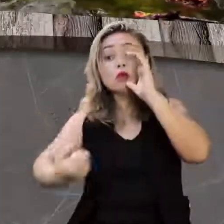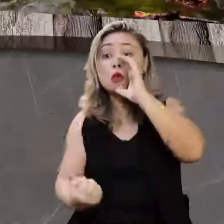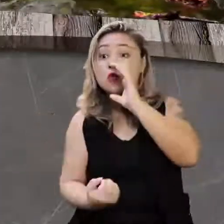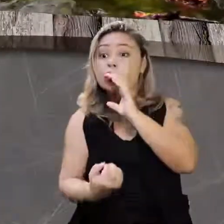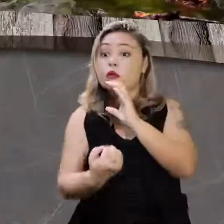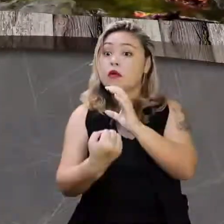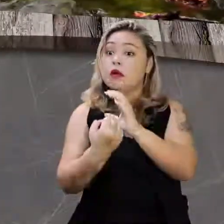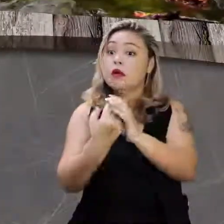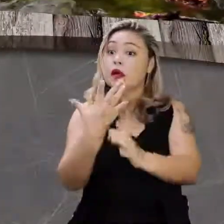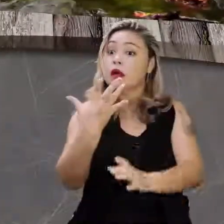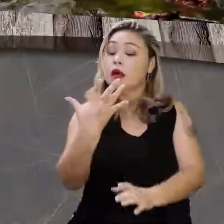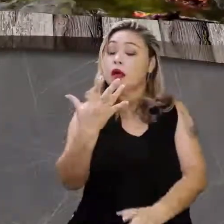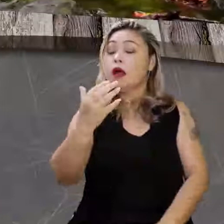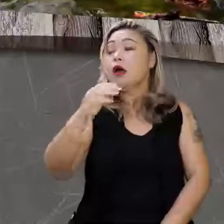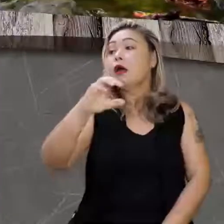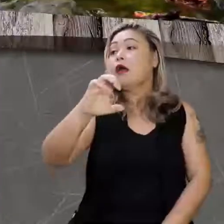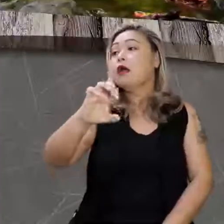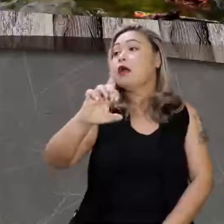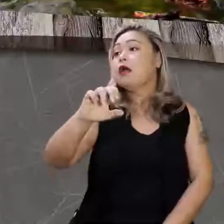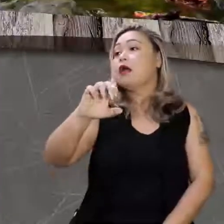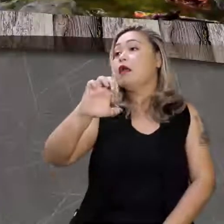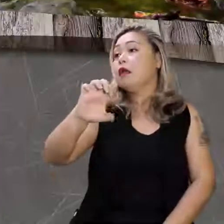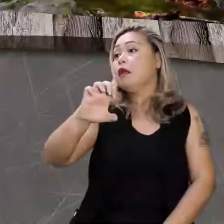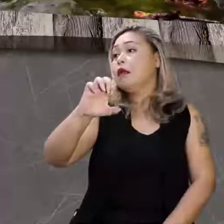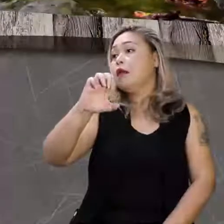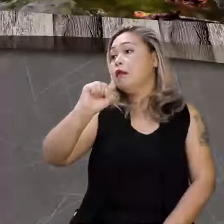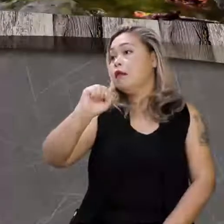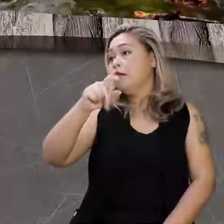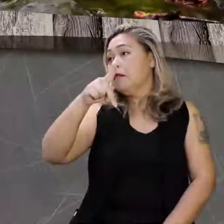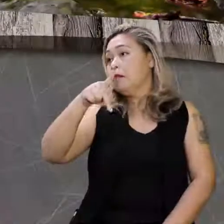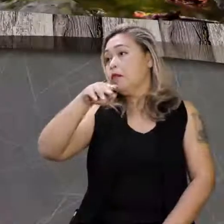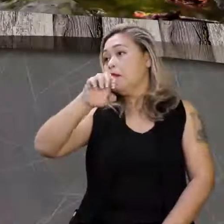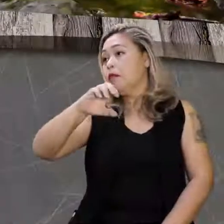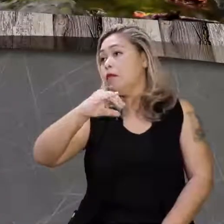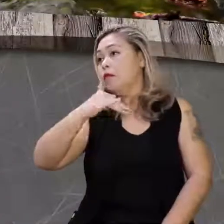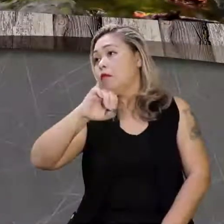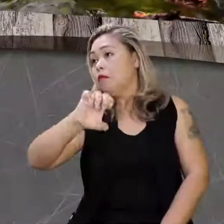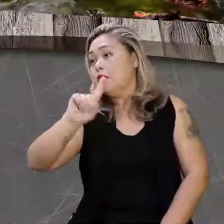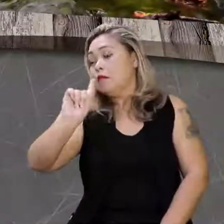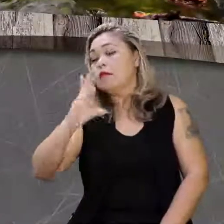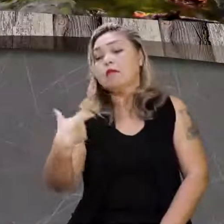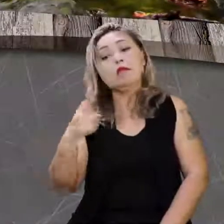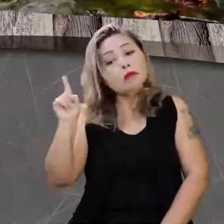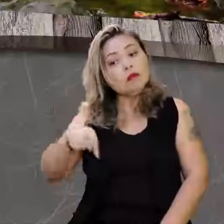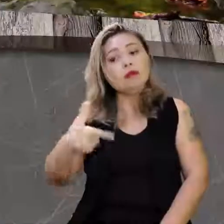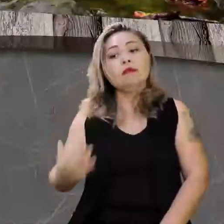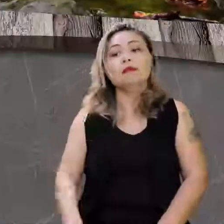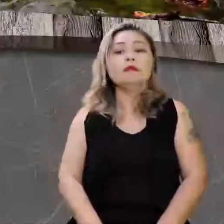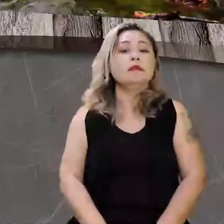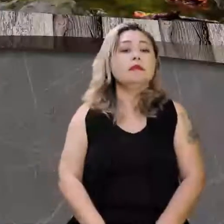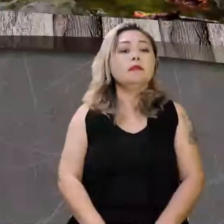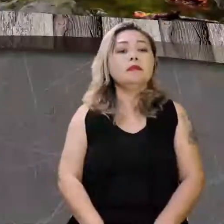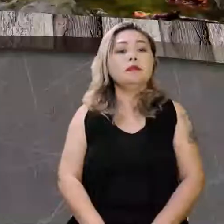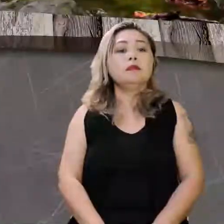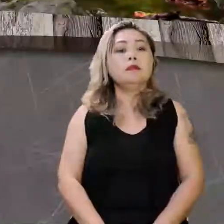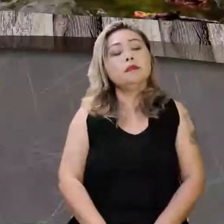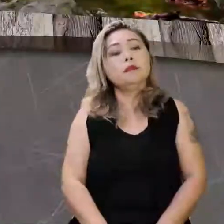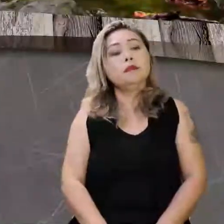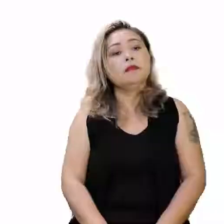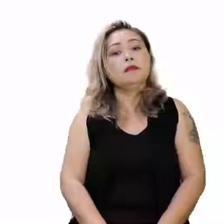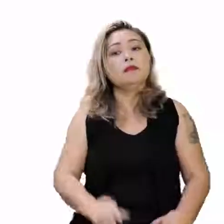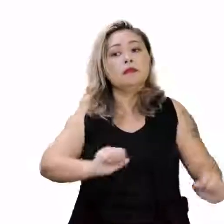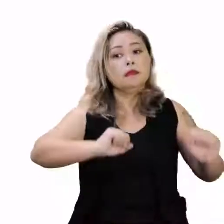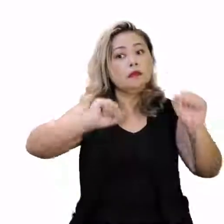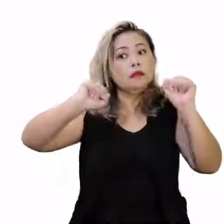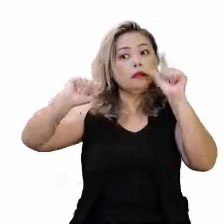uma nova espécie. Aí entra o processo de especiação. Tranquilo? Vamos seguindo. Olha